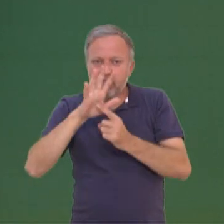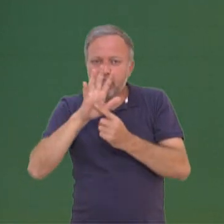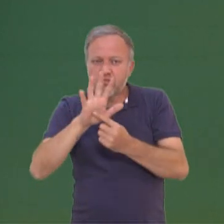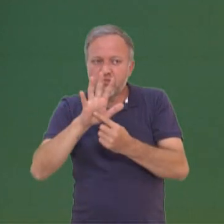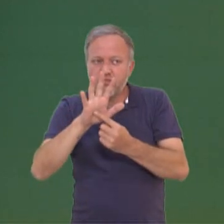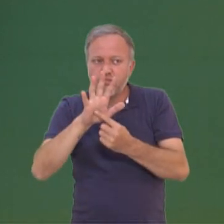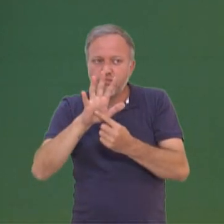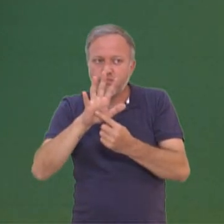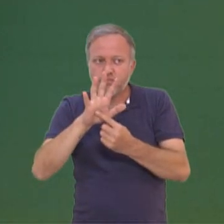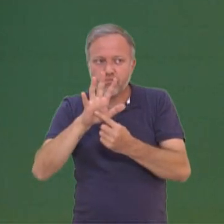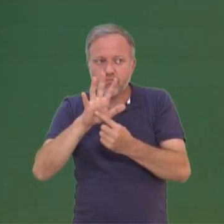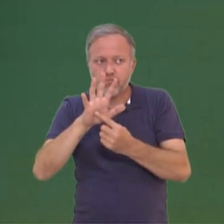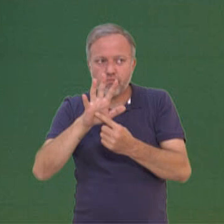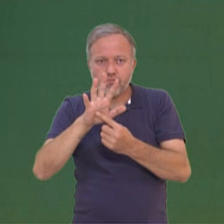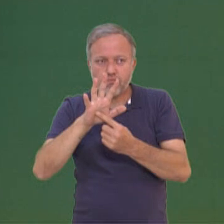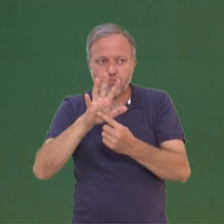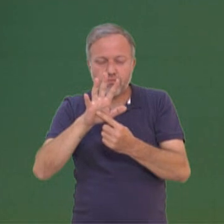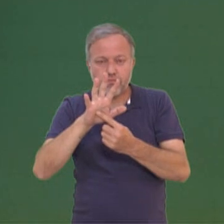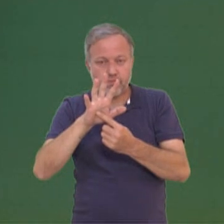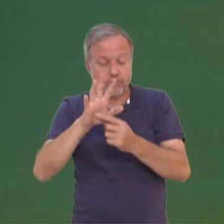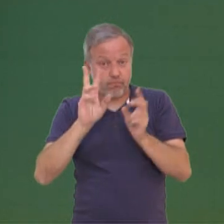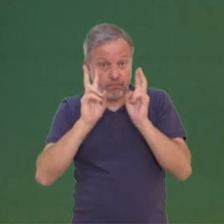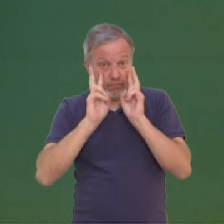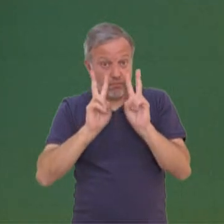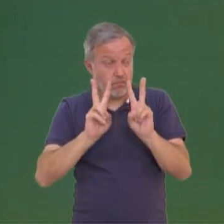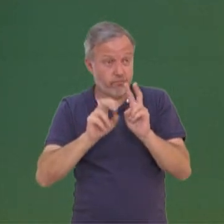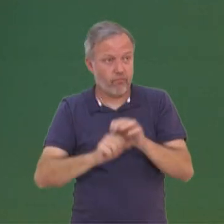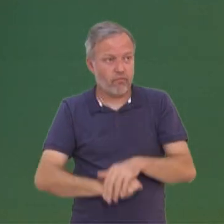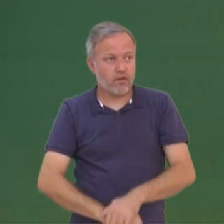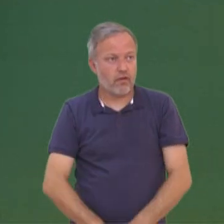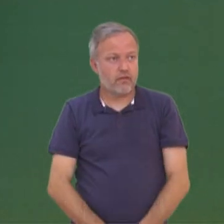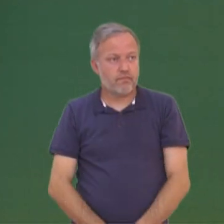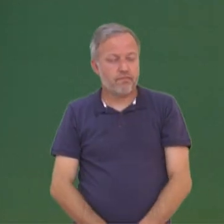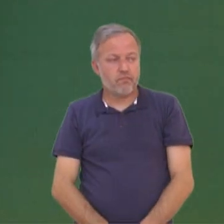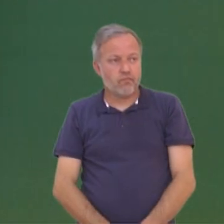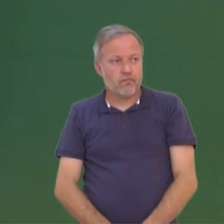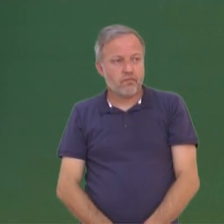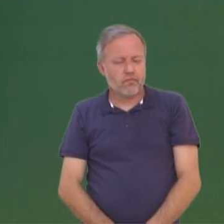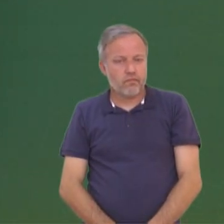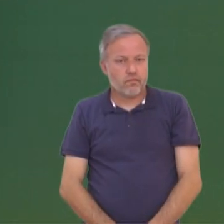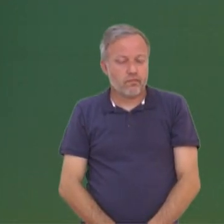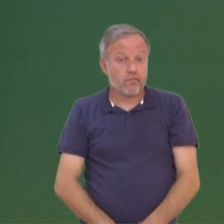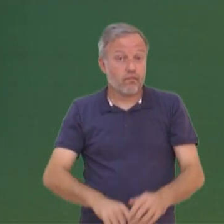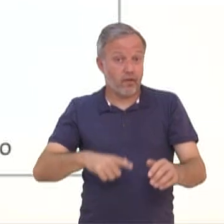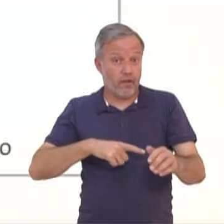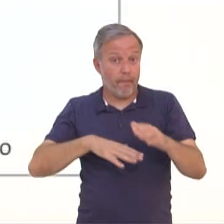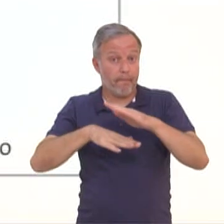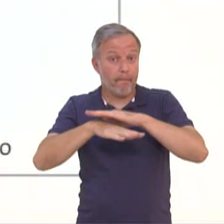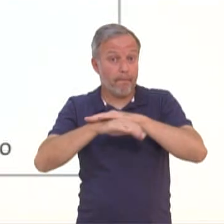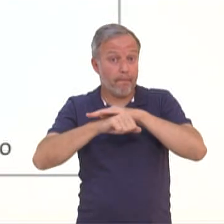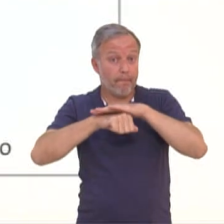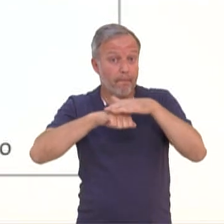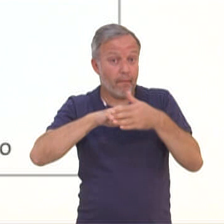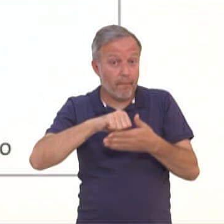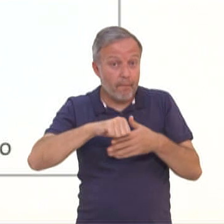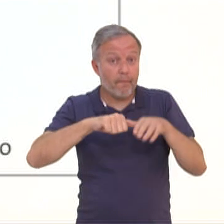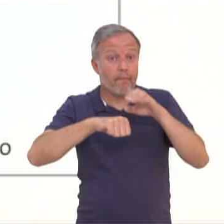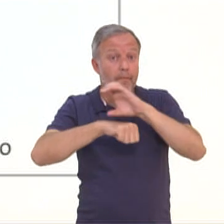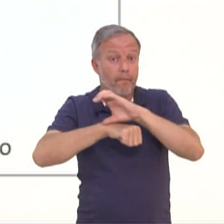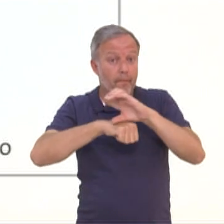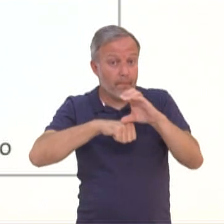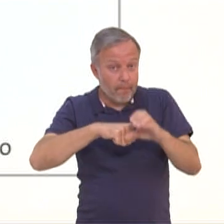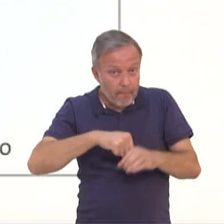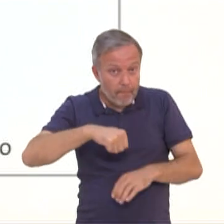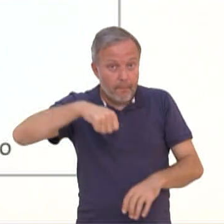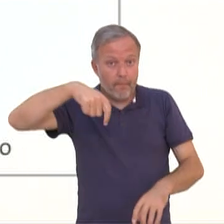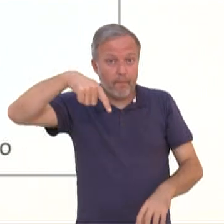representativa. Não é como eles são ao serem cortados exatamente. Possui uma parede celular, feita de